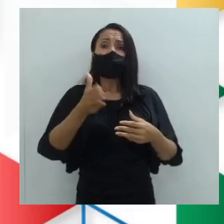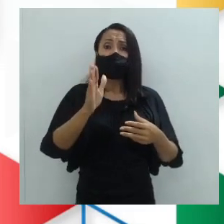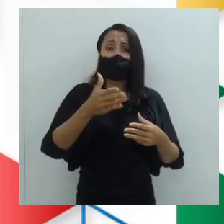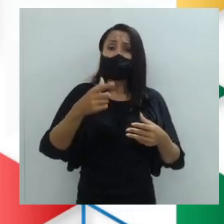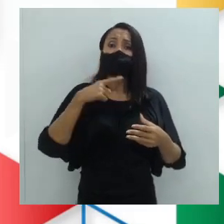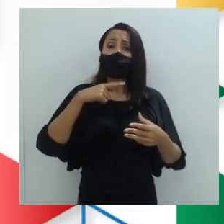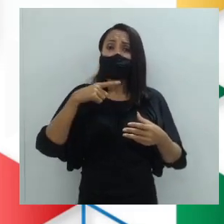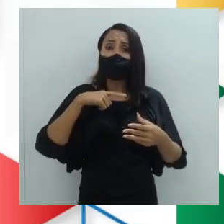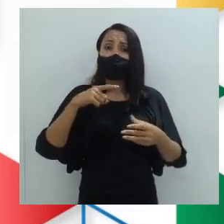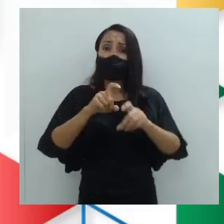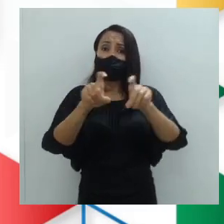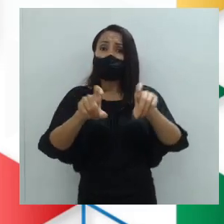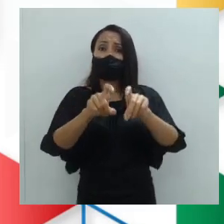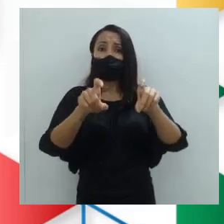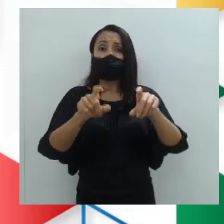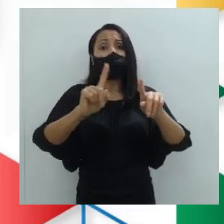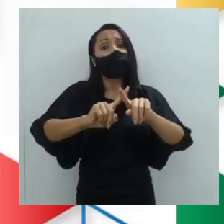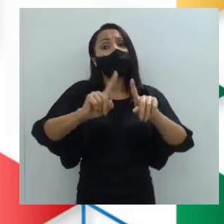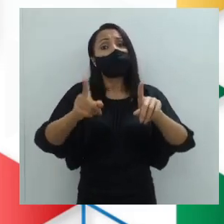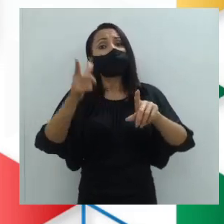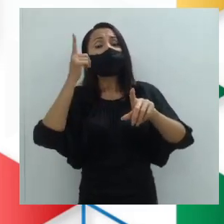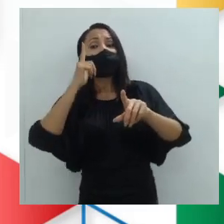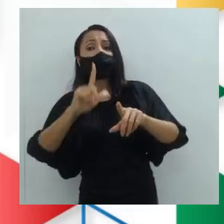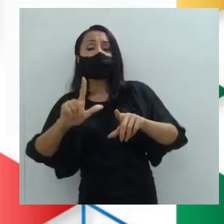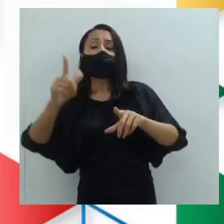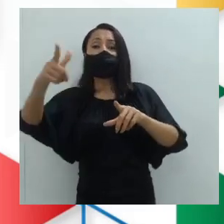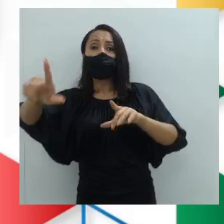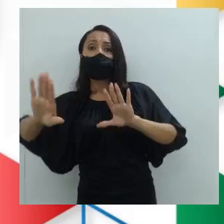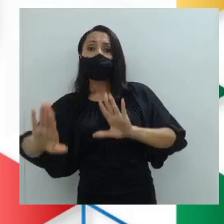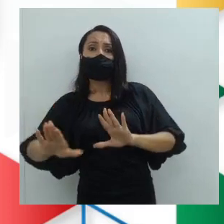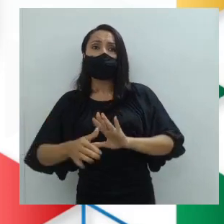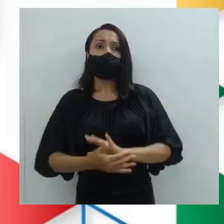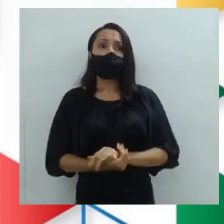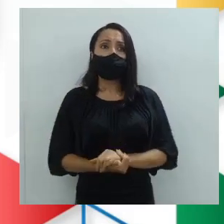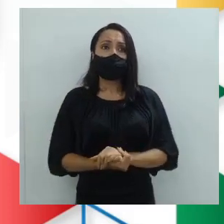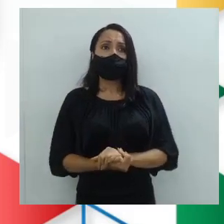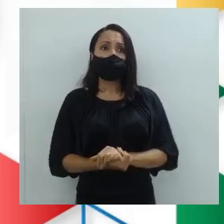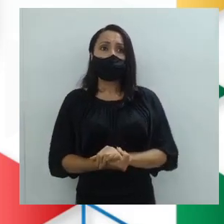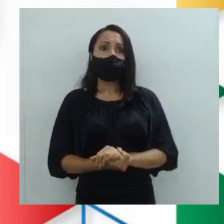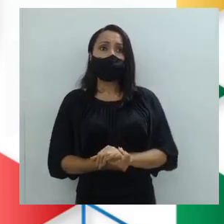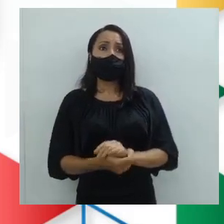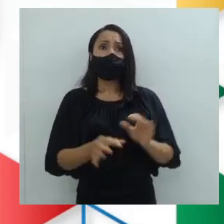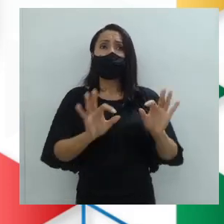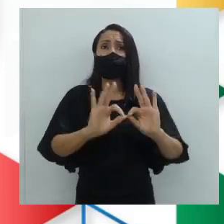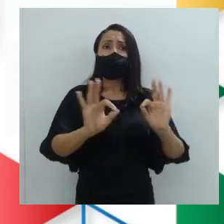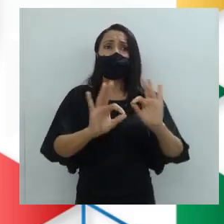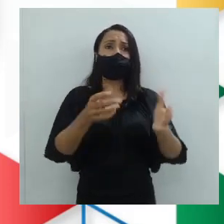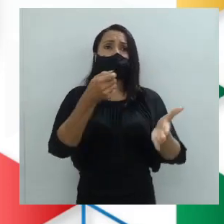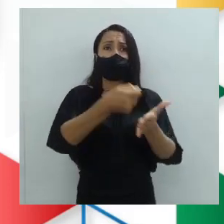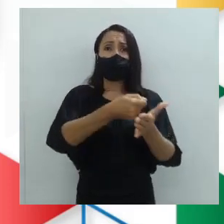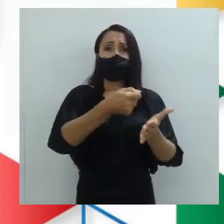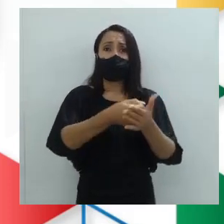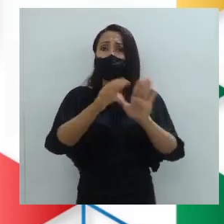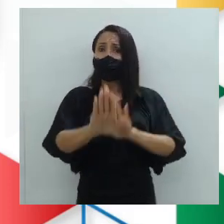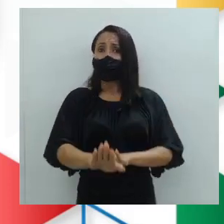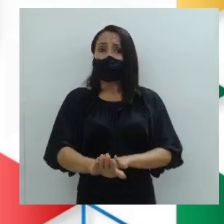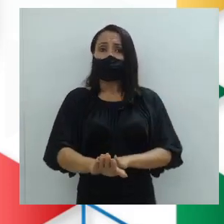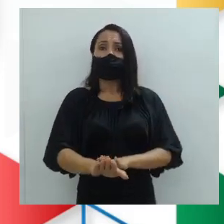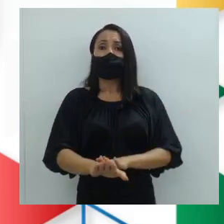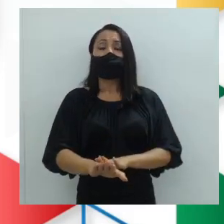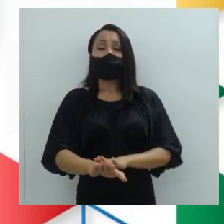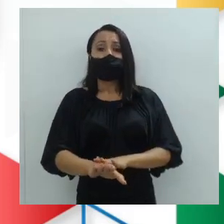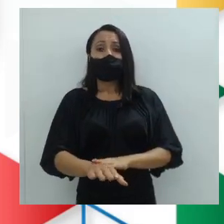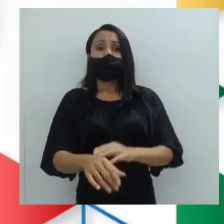um computador antes. E aqui eu tenho uma outra questão. Ninguém é obrigado a ficar aqui. Eu